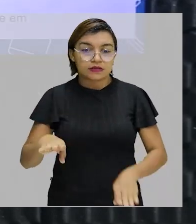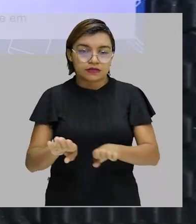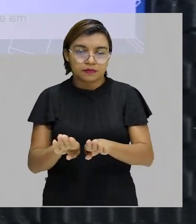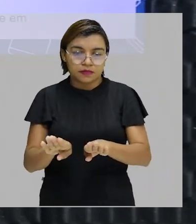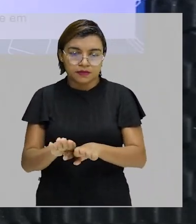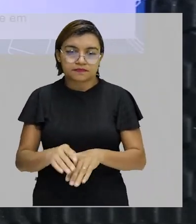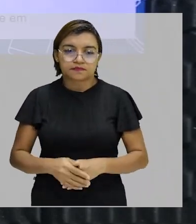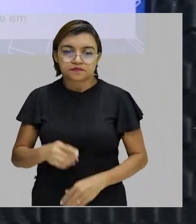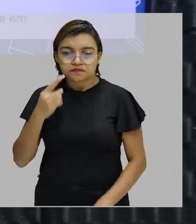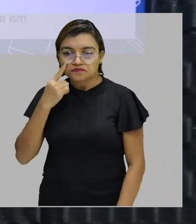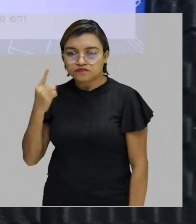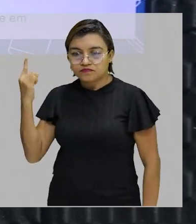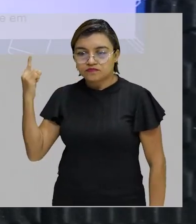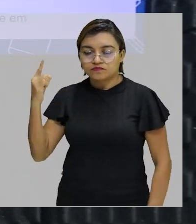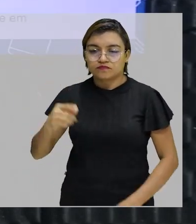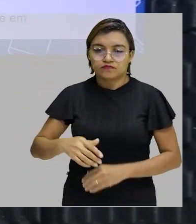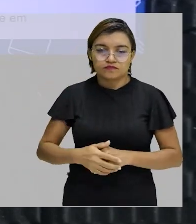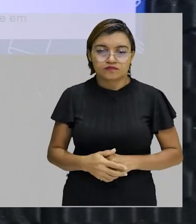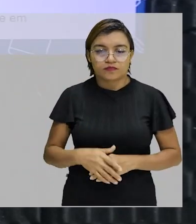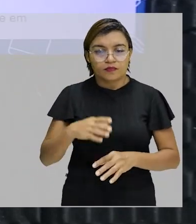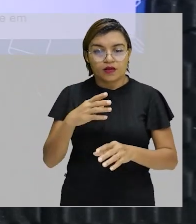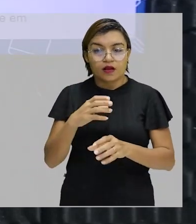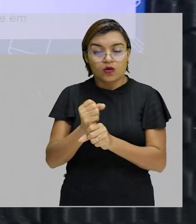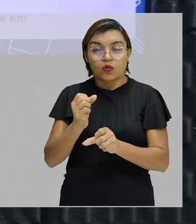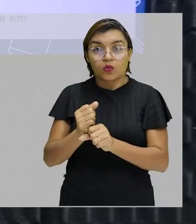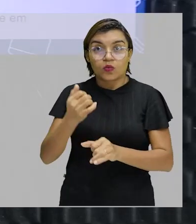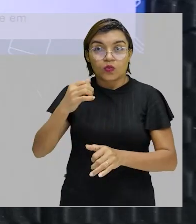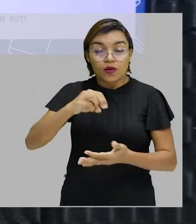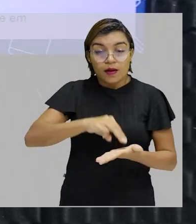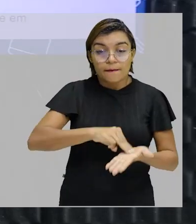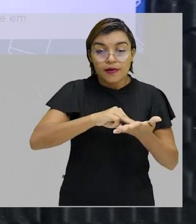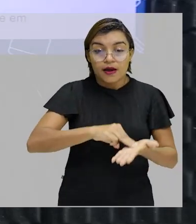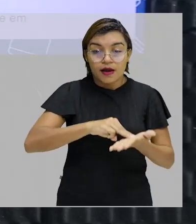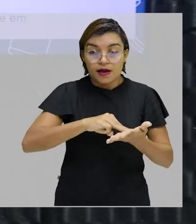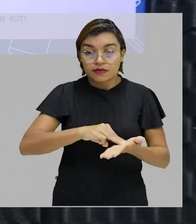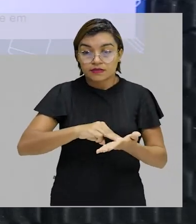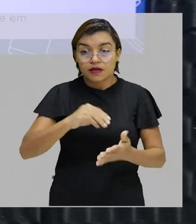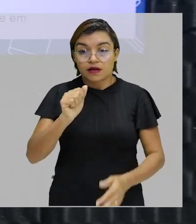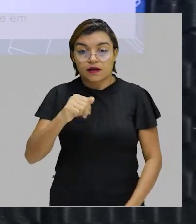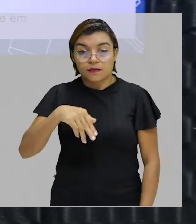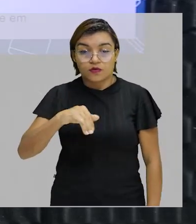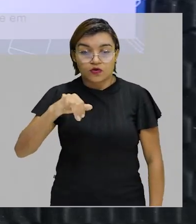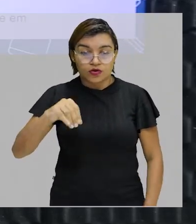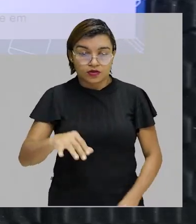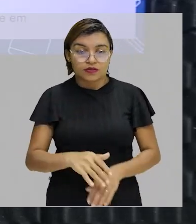duas situações. Calcule a massa de amônia produzida